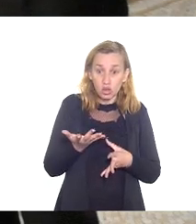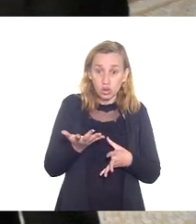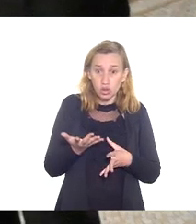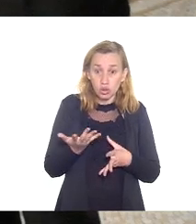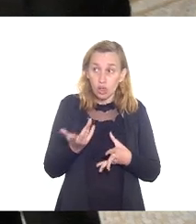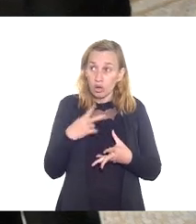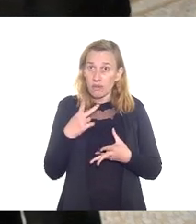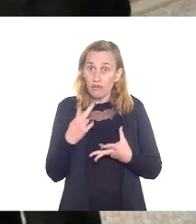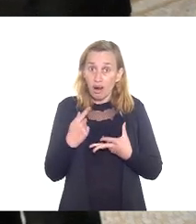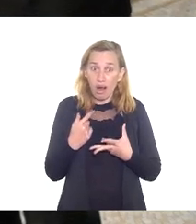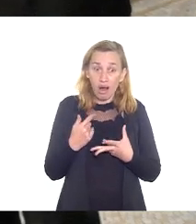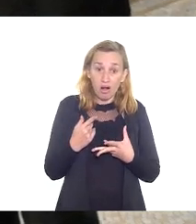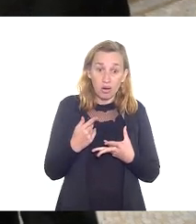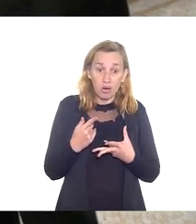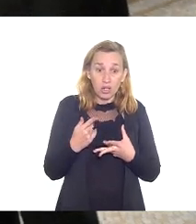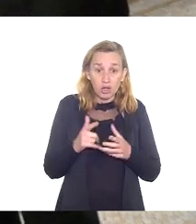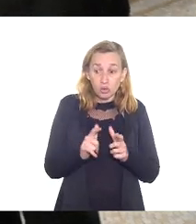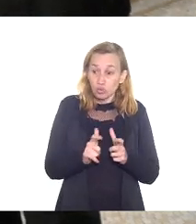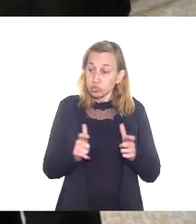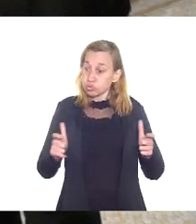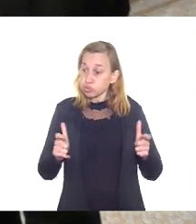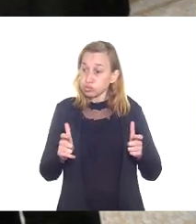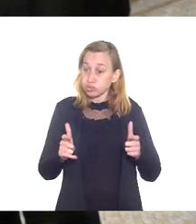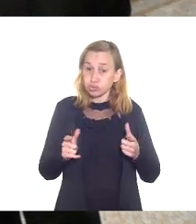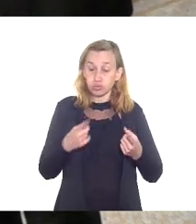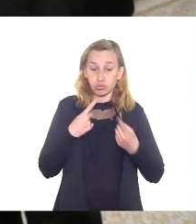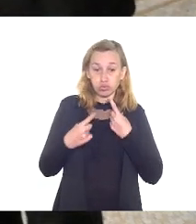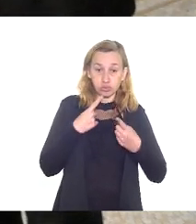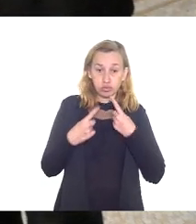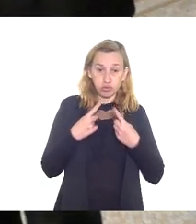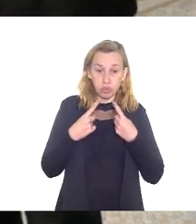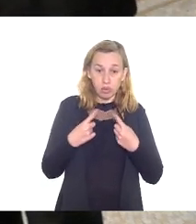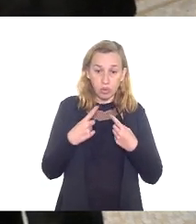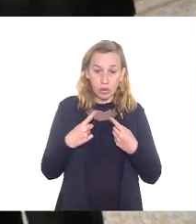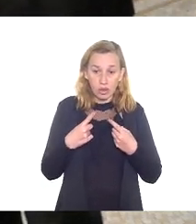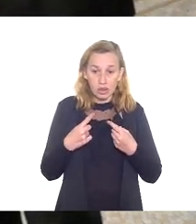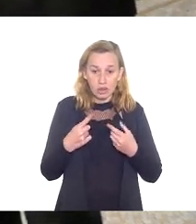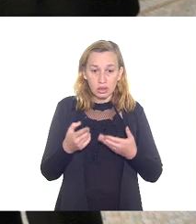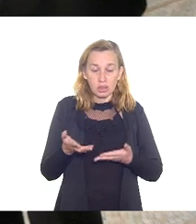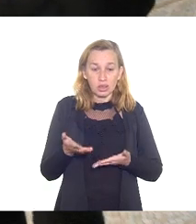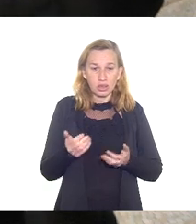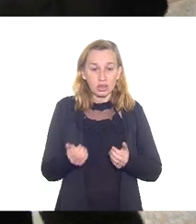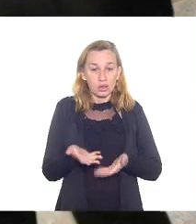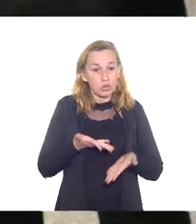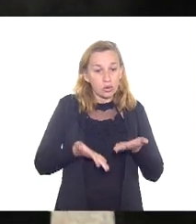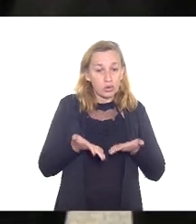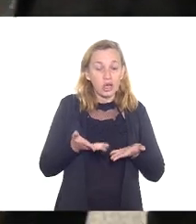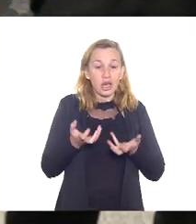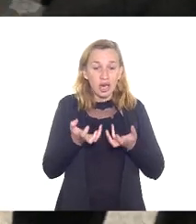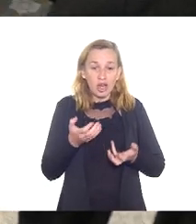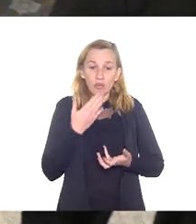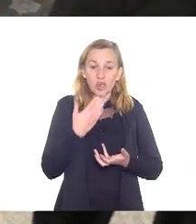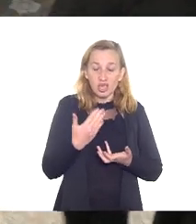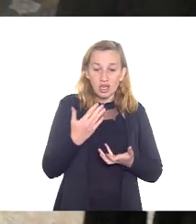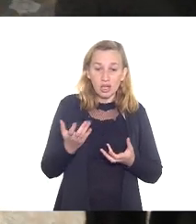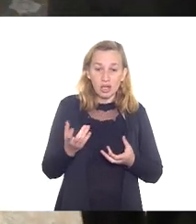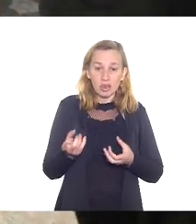tange o amplo debate, vale essa acomodação, senhor presidente. Eu quero pedir o encaminhamento de